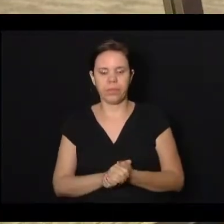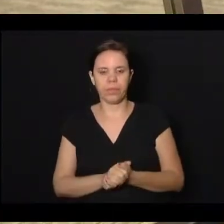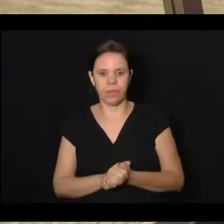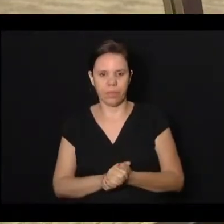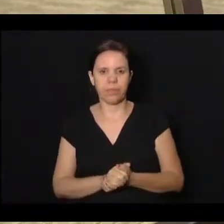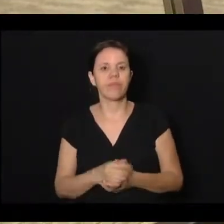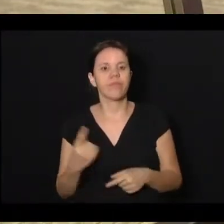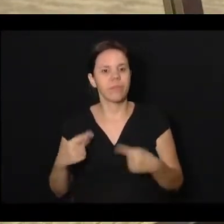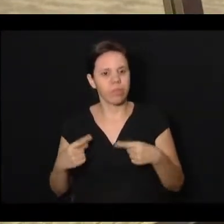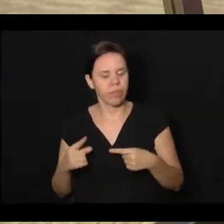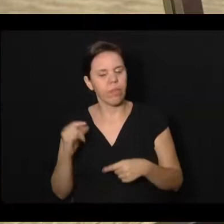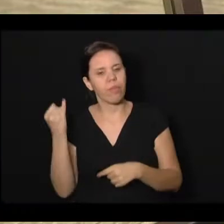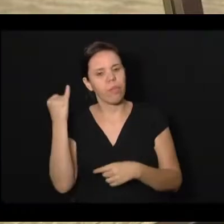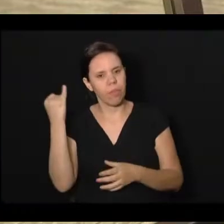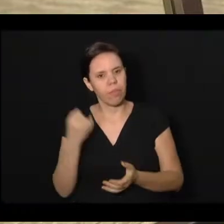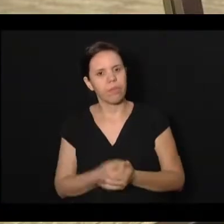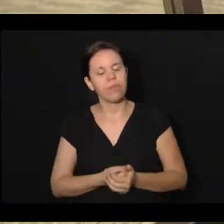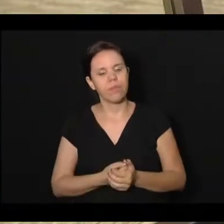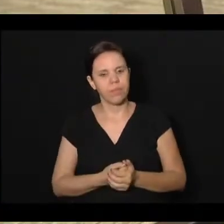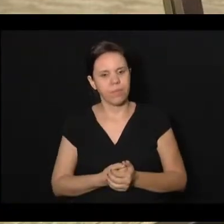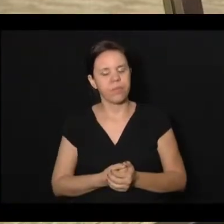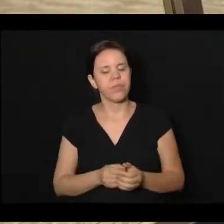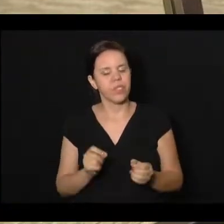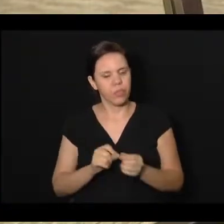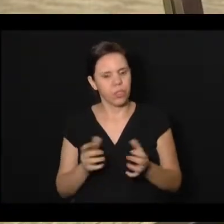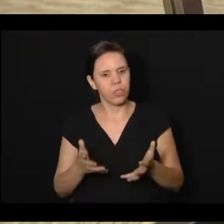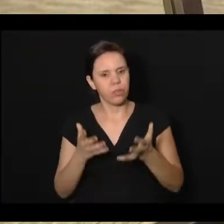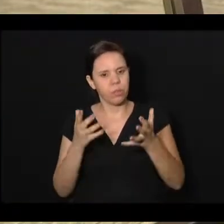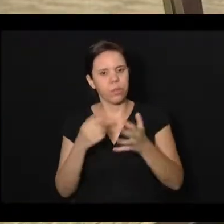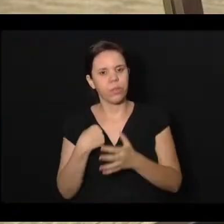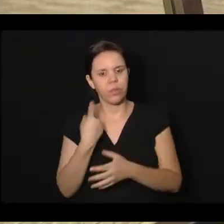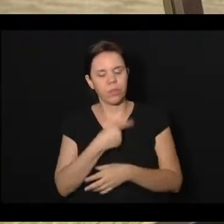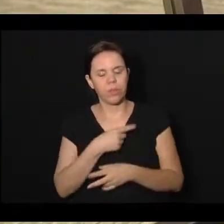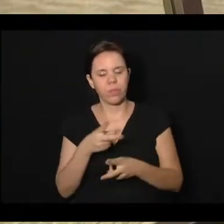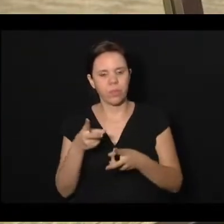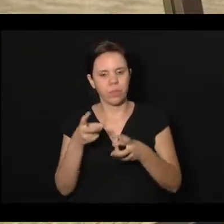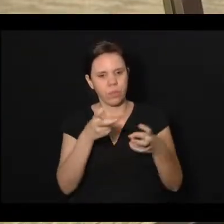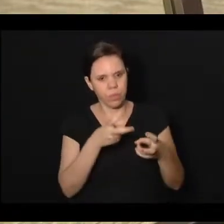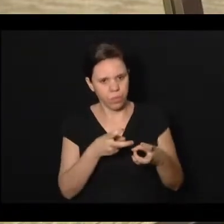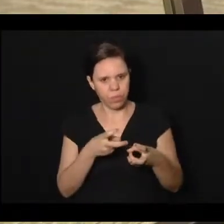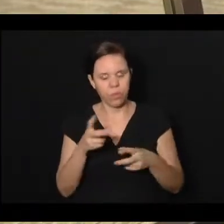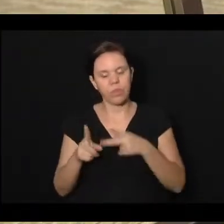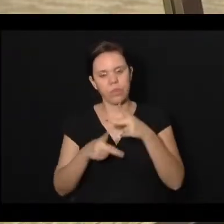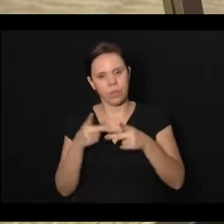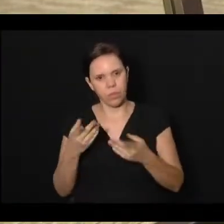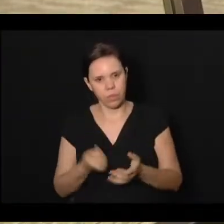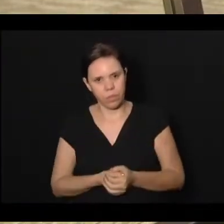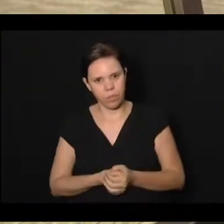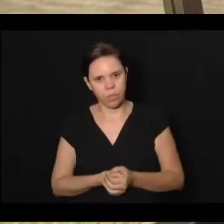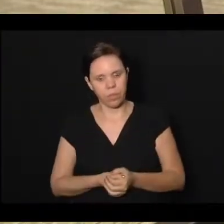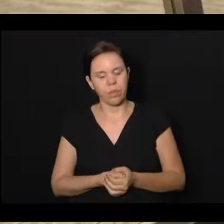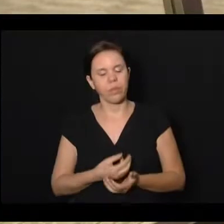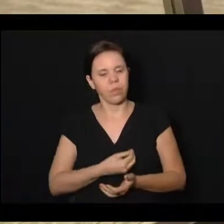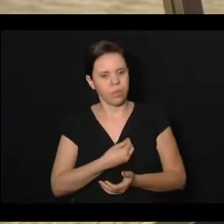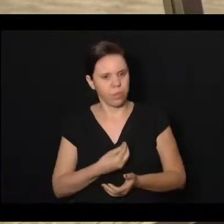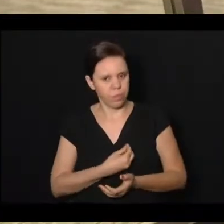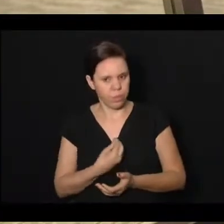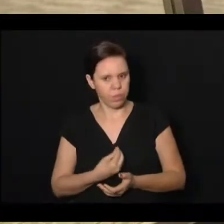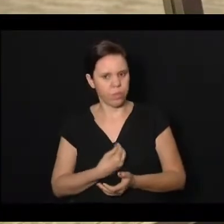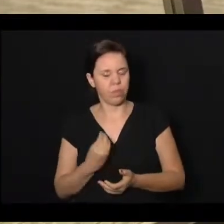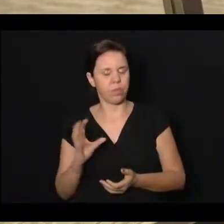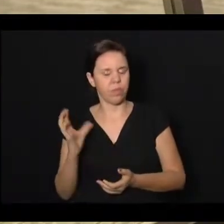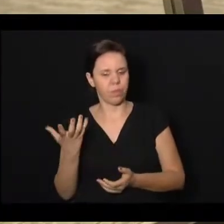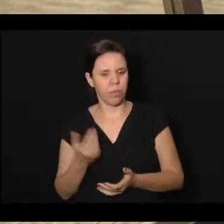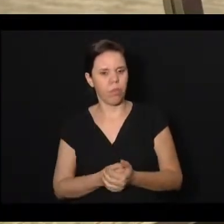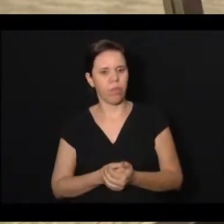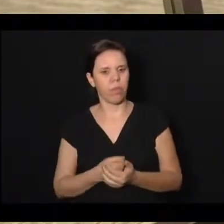pública importante a gente fazer política pública ouvindo aquelas pessoas que vivem essa situação